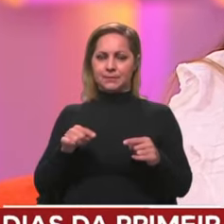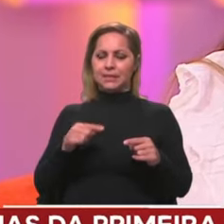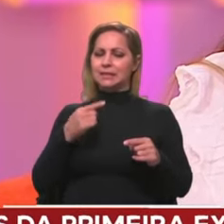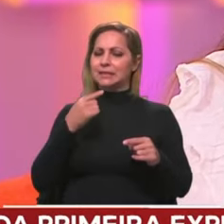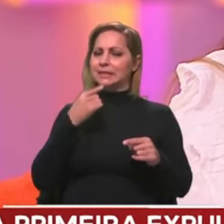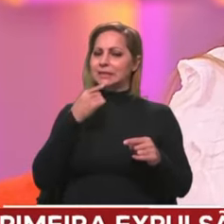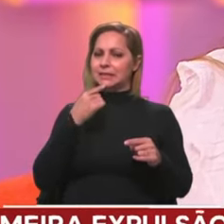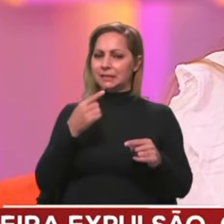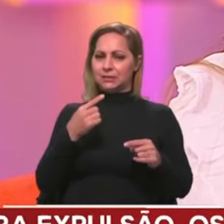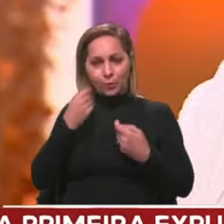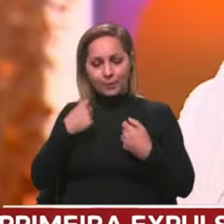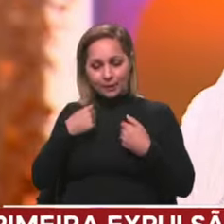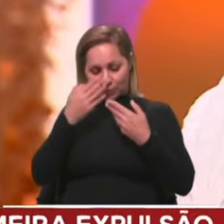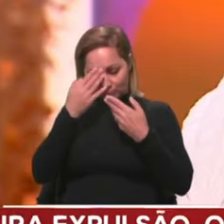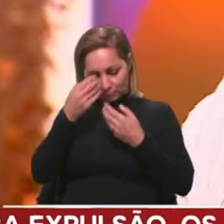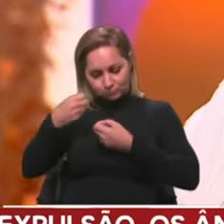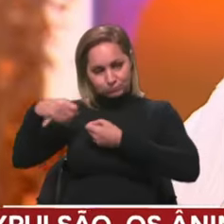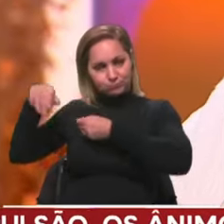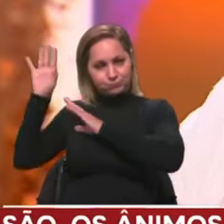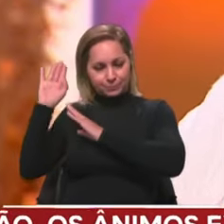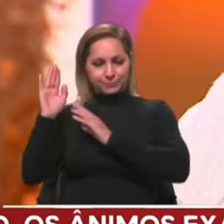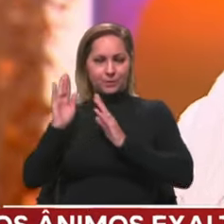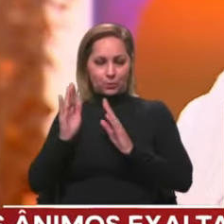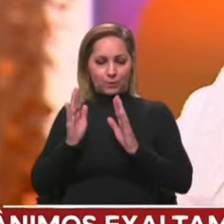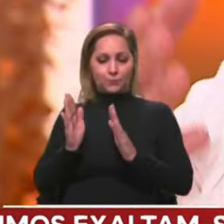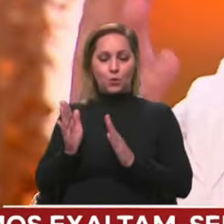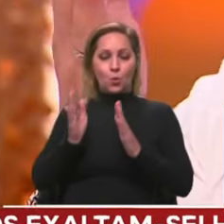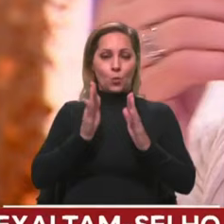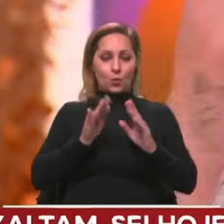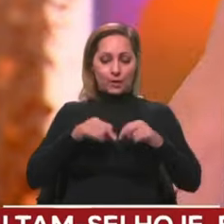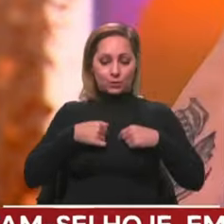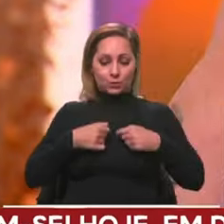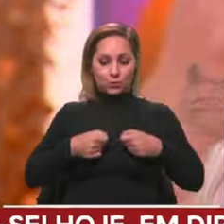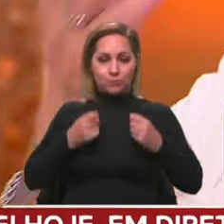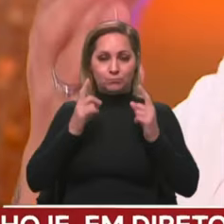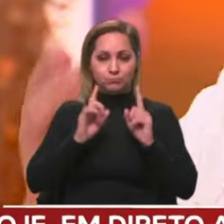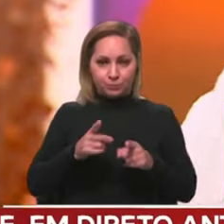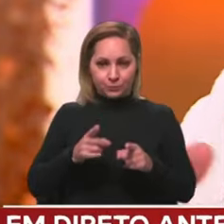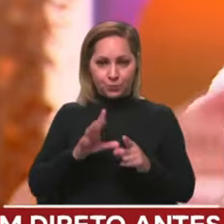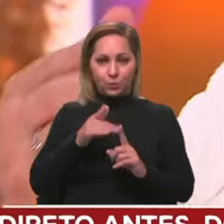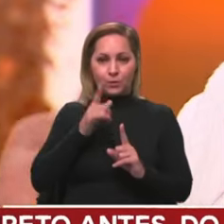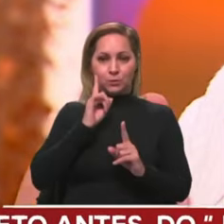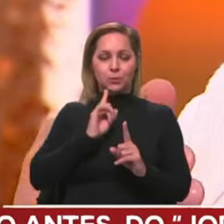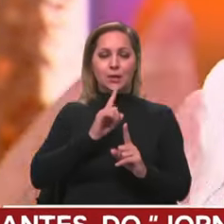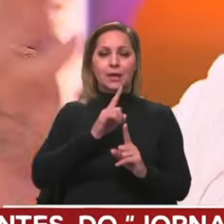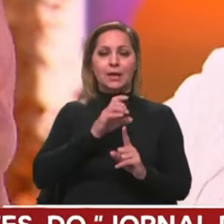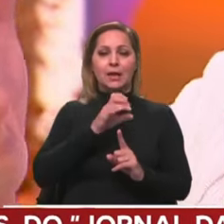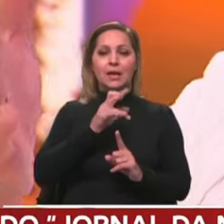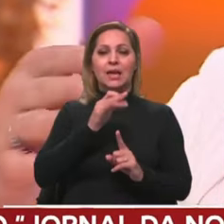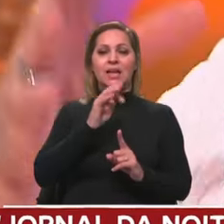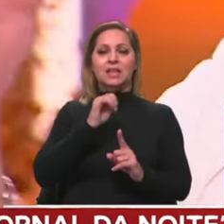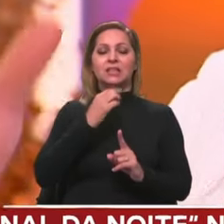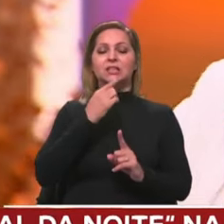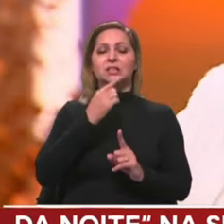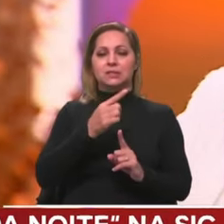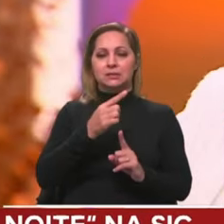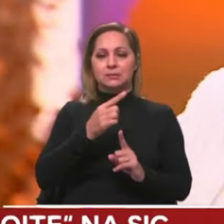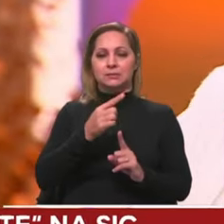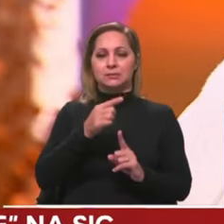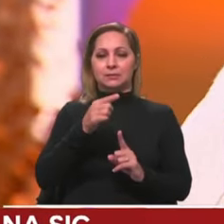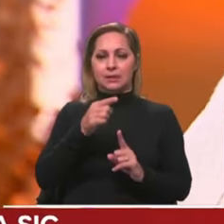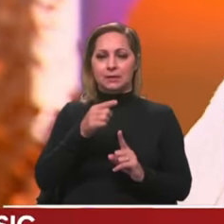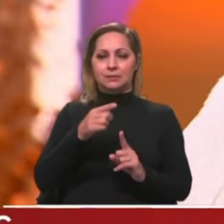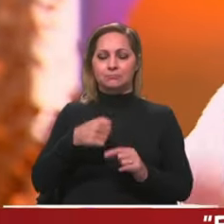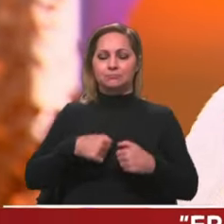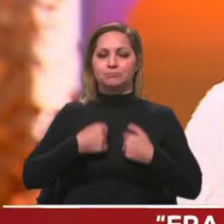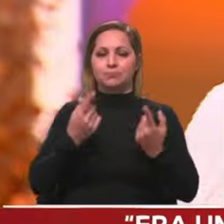que que não controla a parte de impulsividade um exemplo ali quando a Cris fala para mim também foi impulsiva um exemplo e